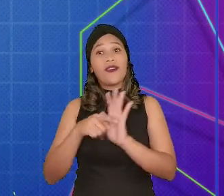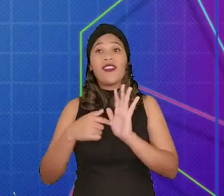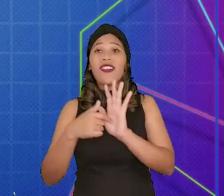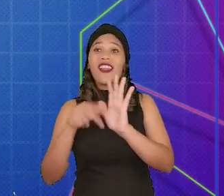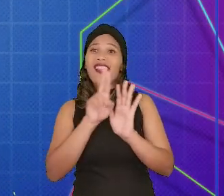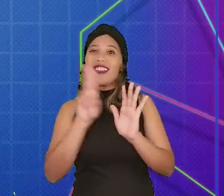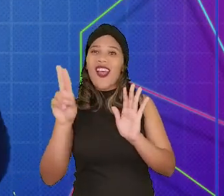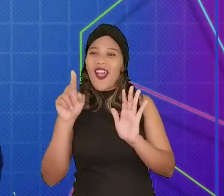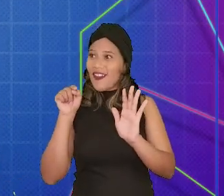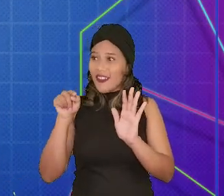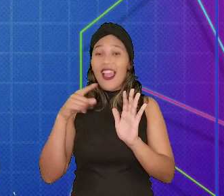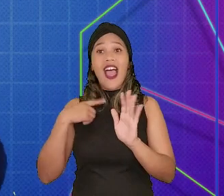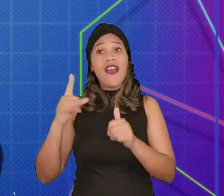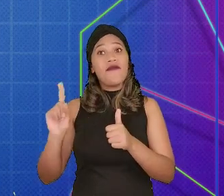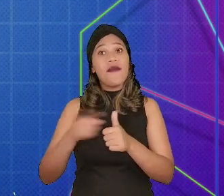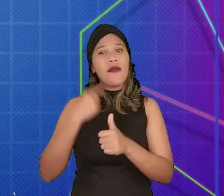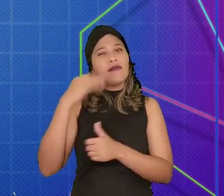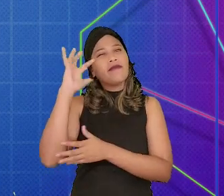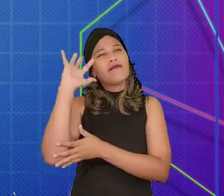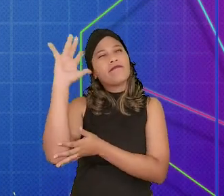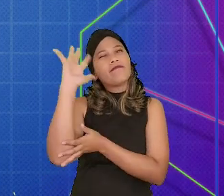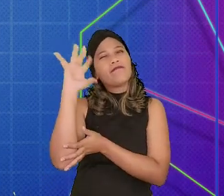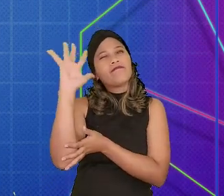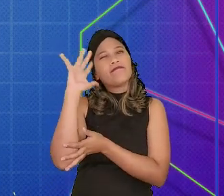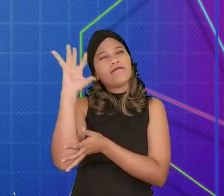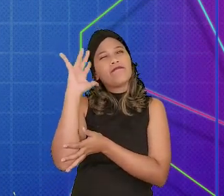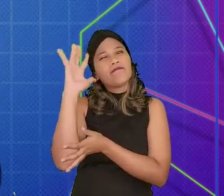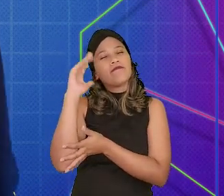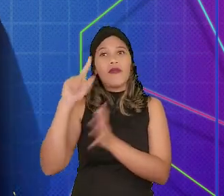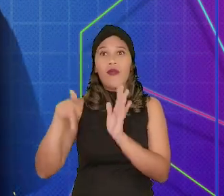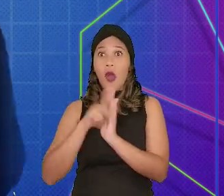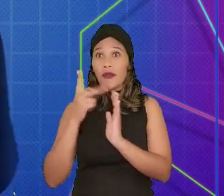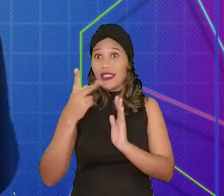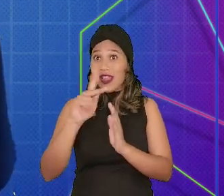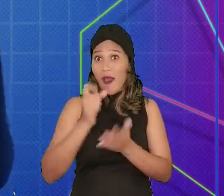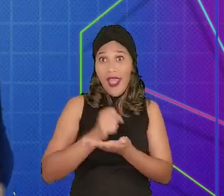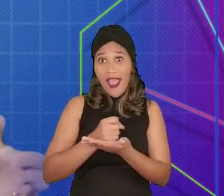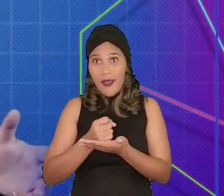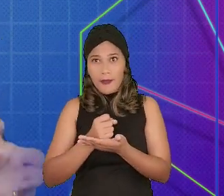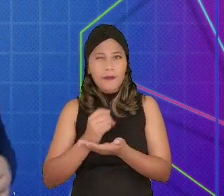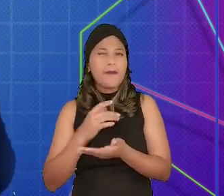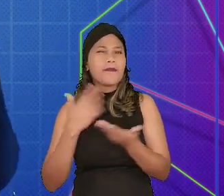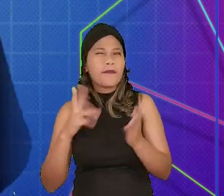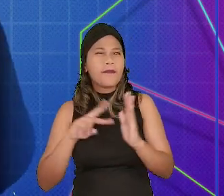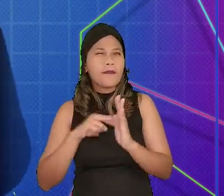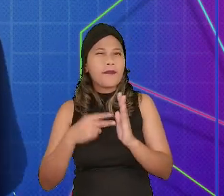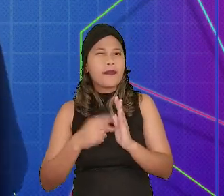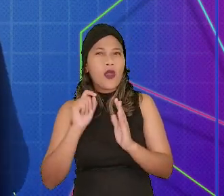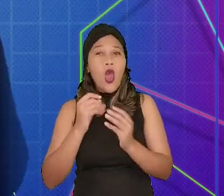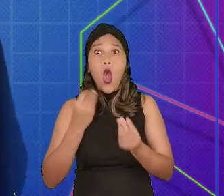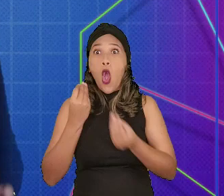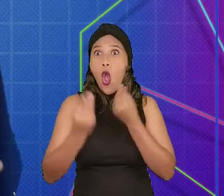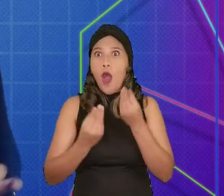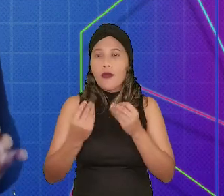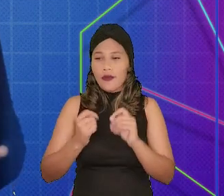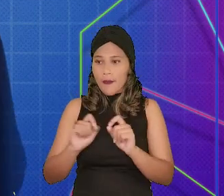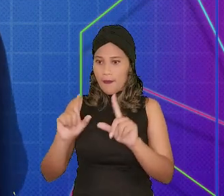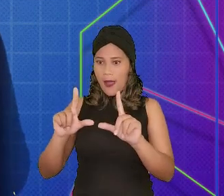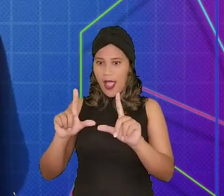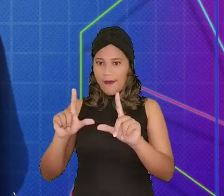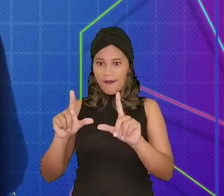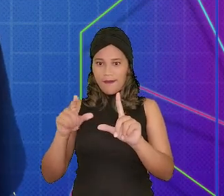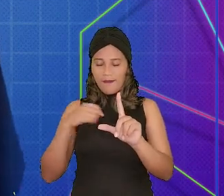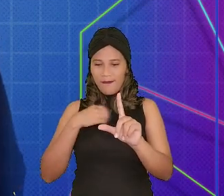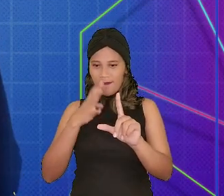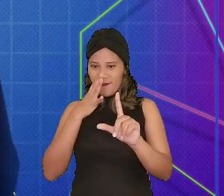A primeira coisa a ser feita é refletir e desenhar a aplicação do seu game, ou seja, como ele aparecerá na